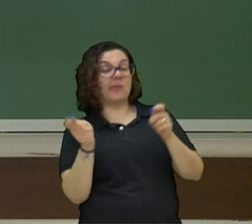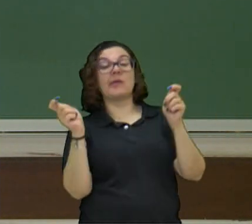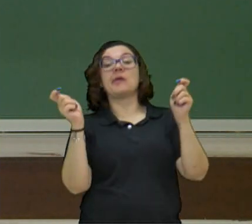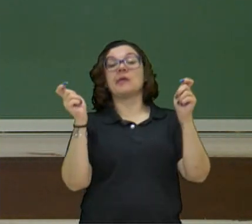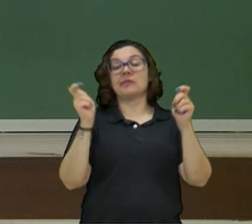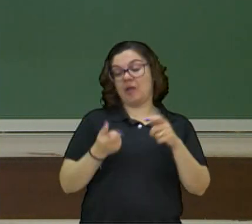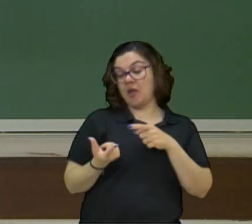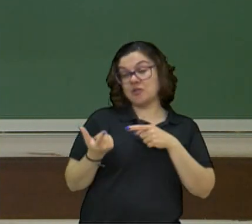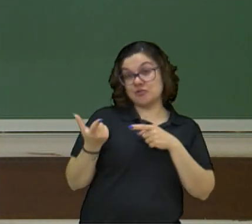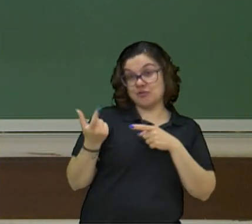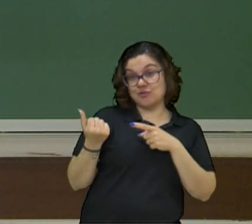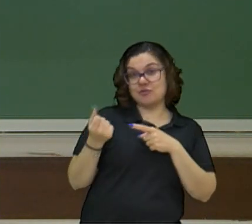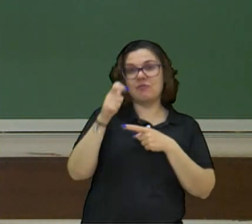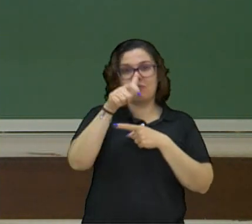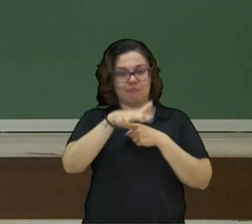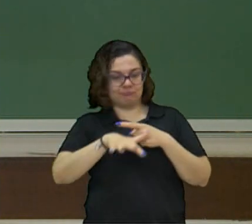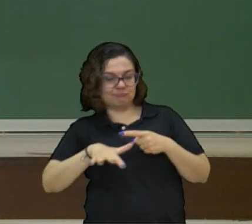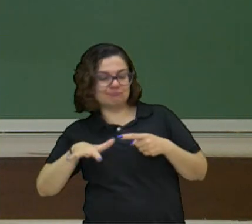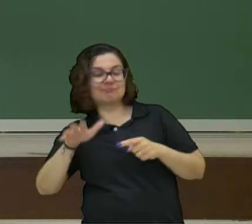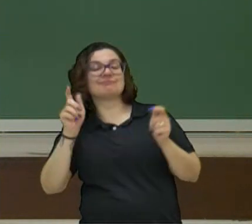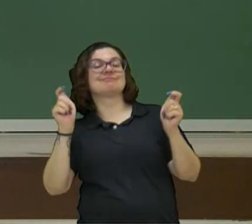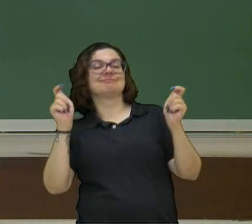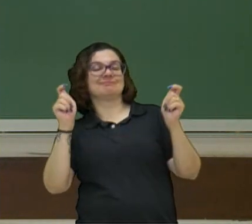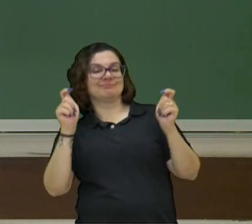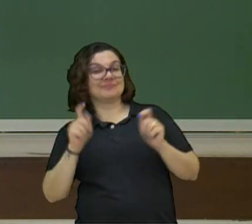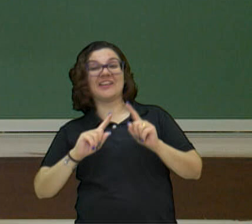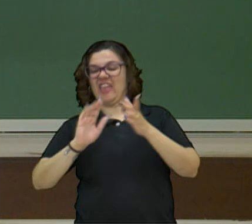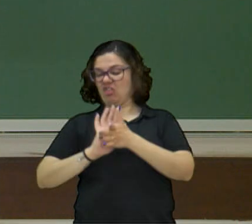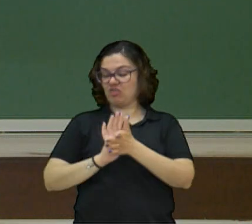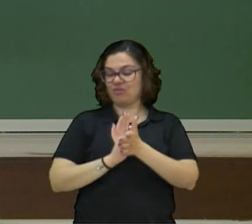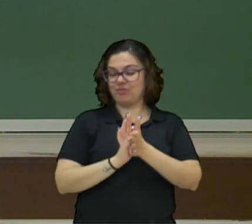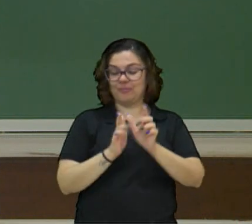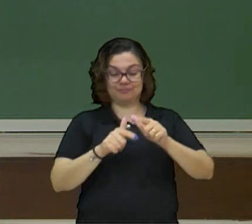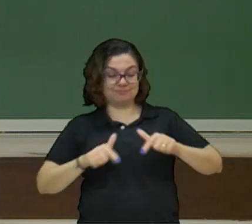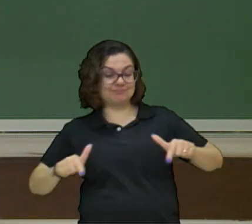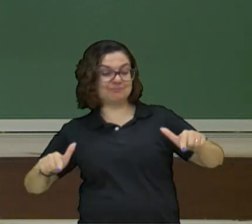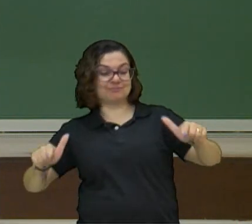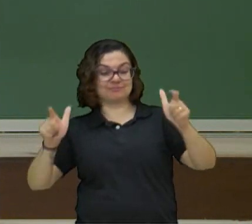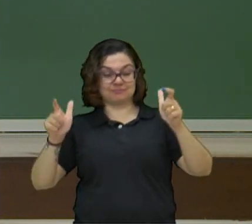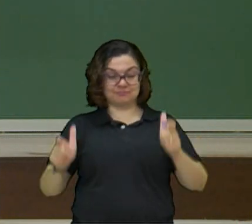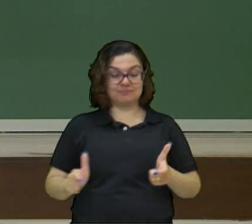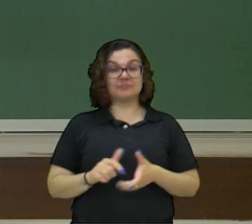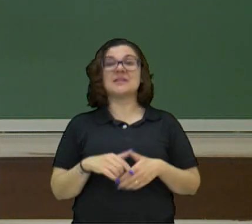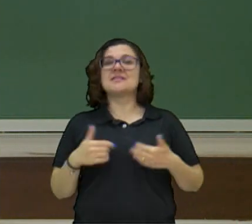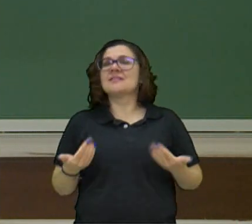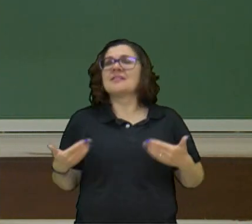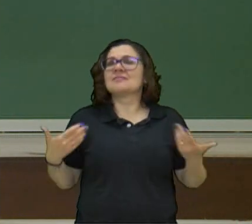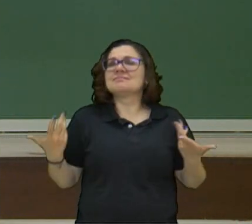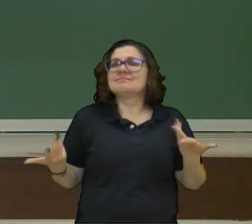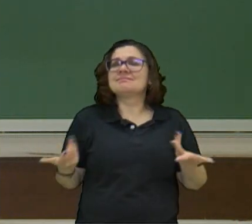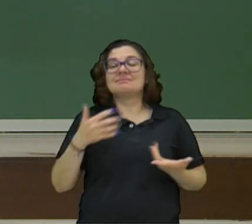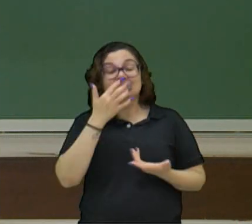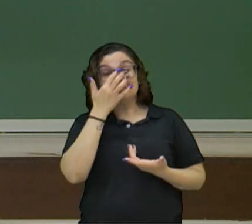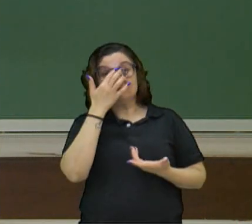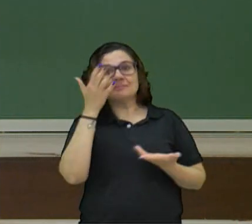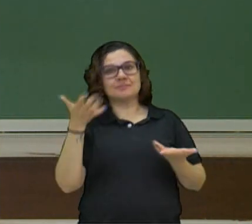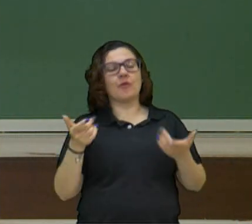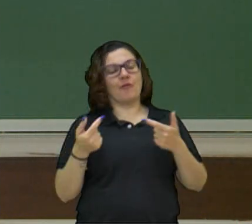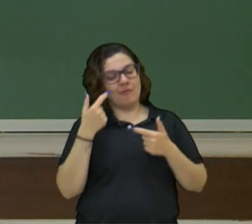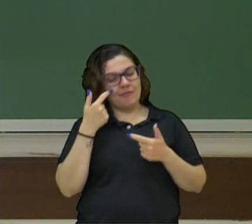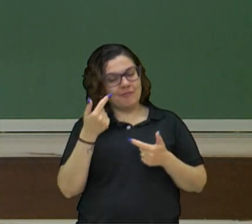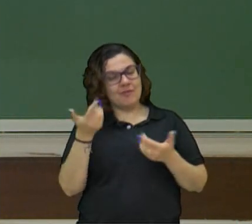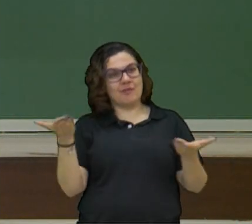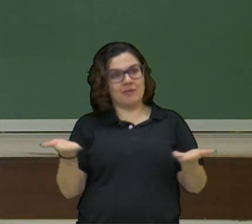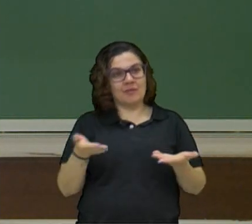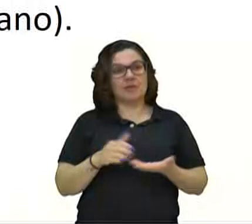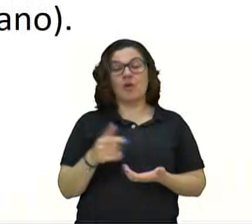pode gerar economia para a comunidade local e mesmo assim não agredir os recursos naturais será que existe será será então vamos ver nós